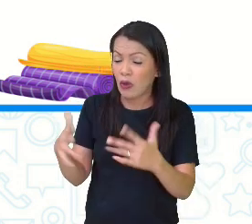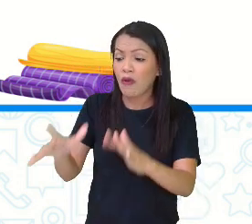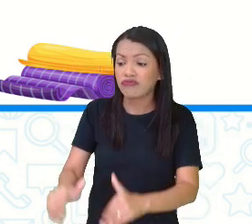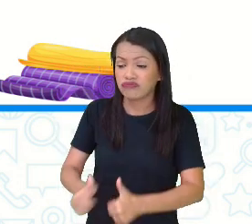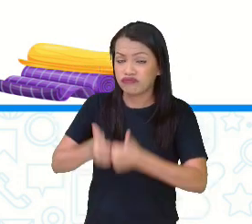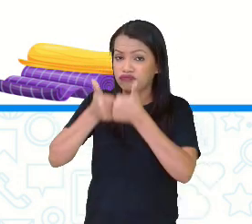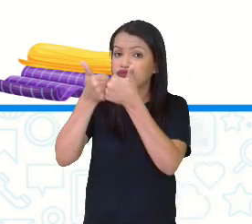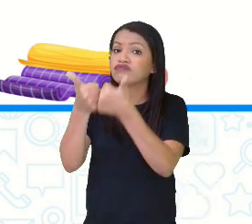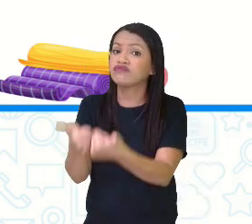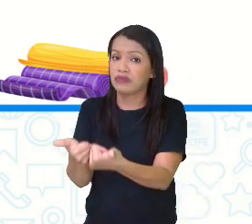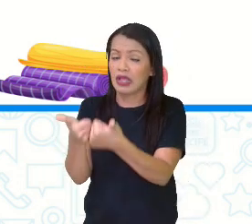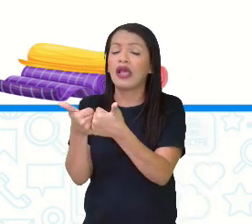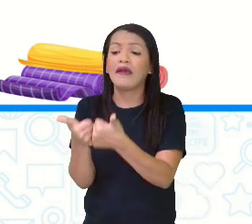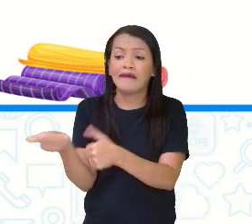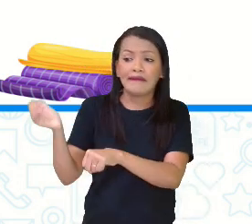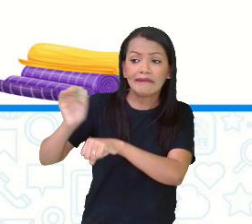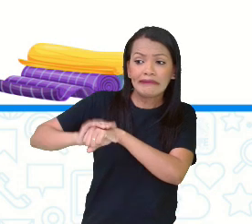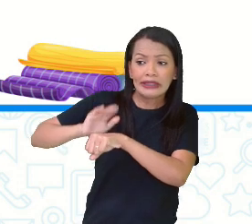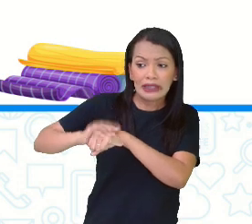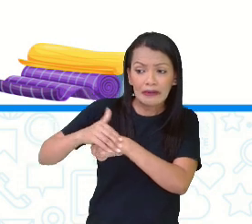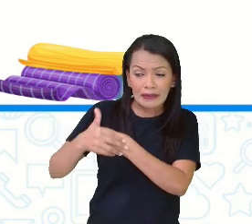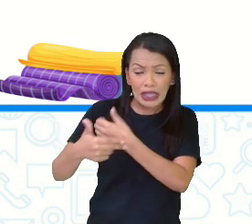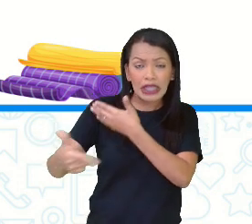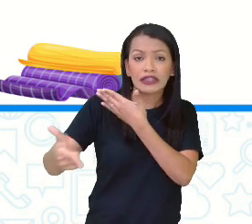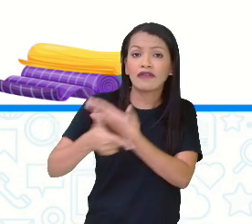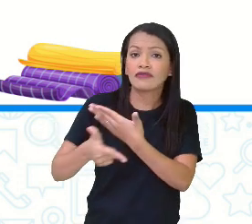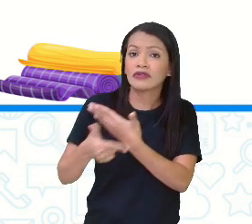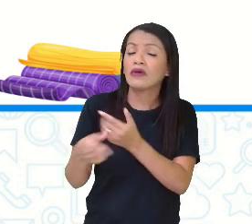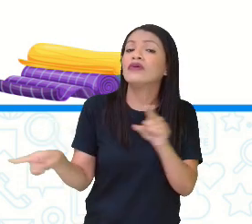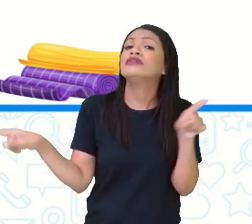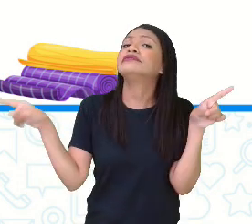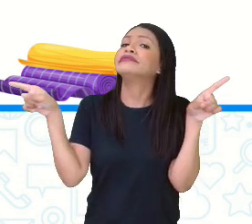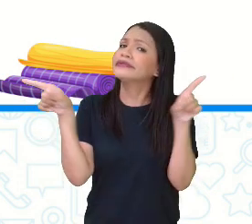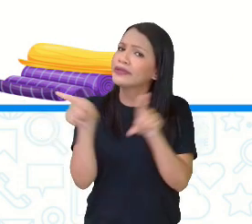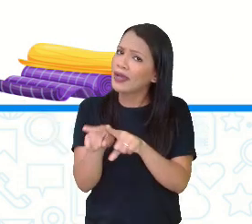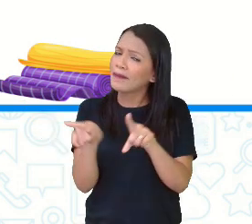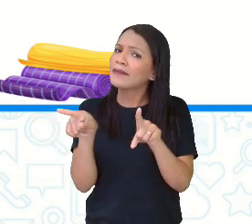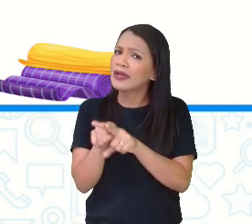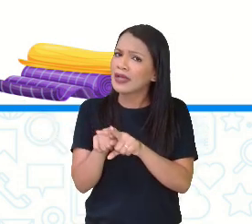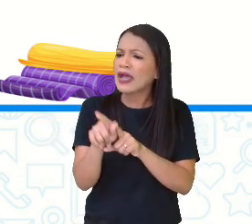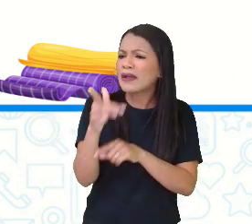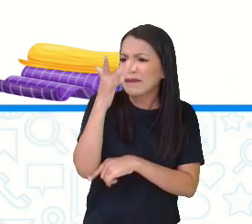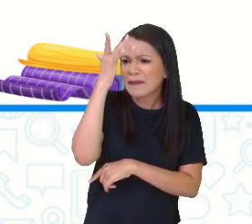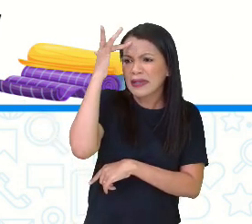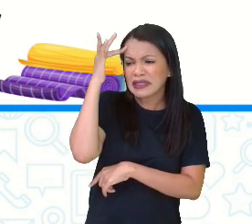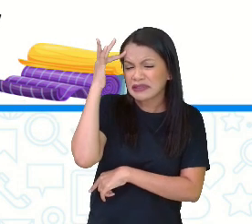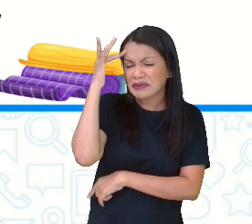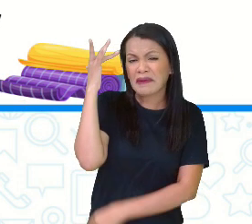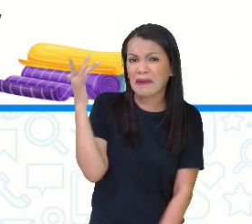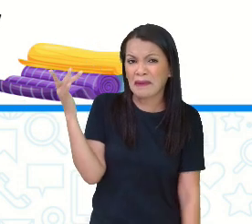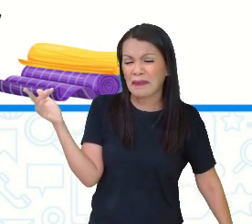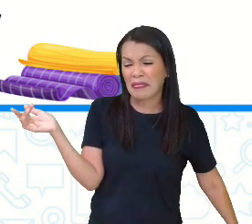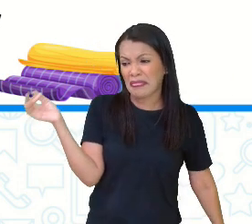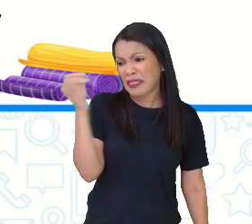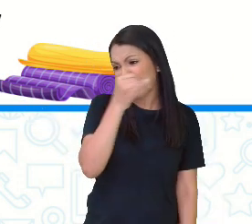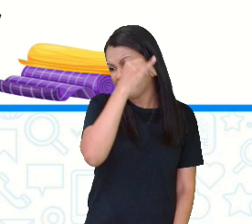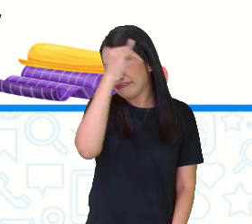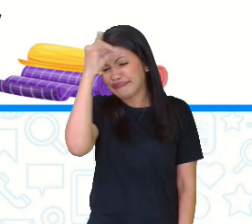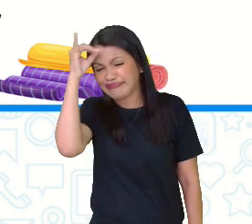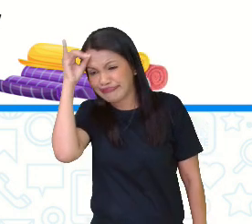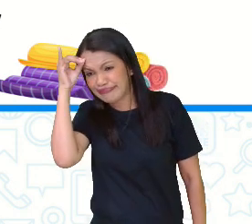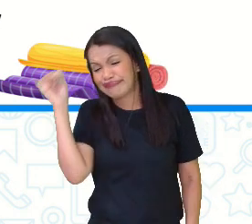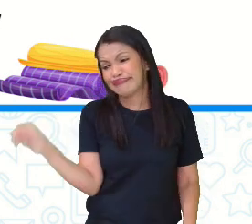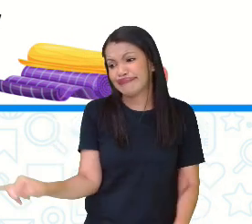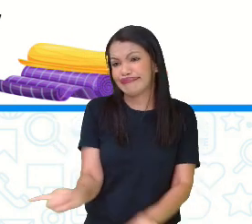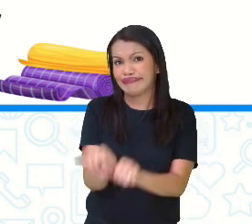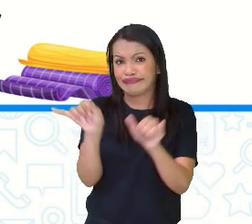necessárias para desempenhar suas funções, e também para aqueles que fossem muito tolos e presunçosos. Devem